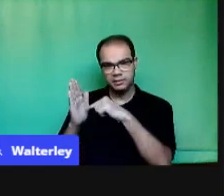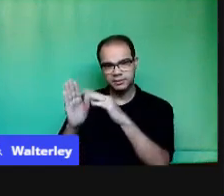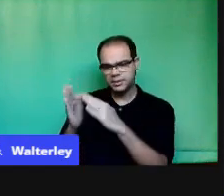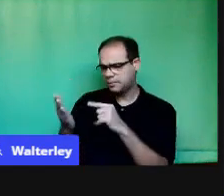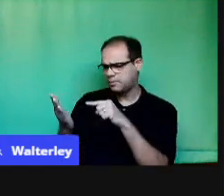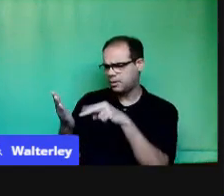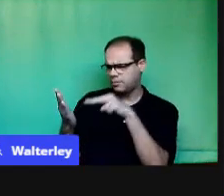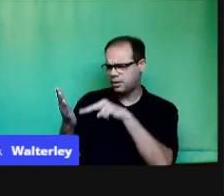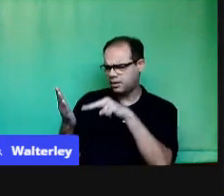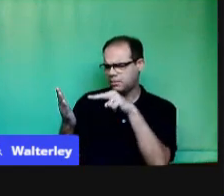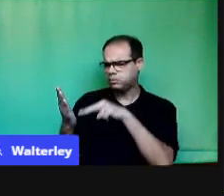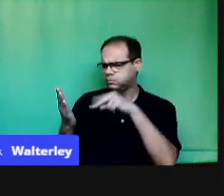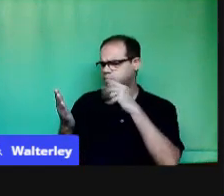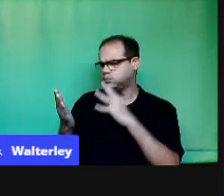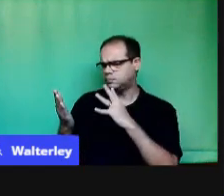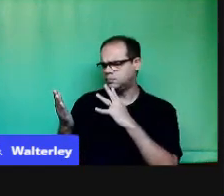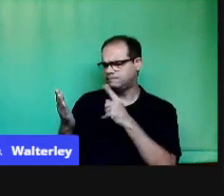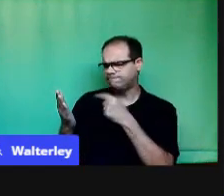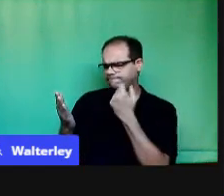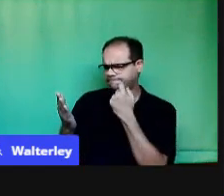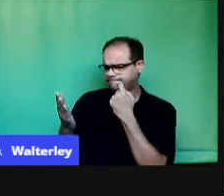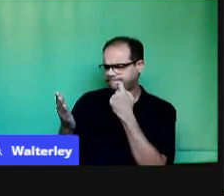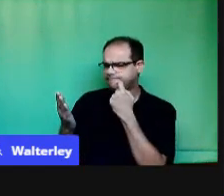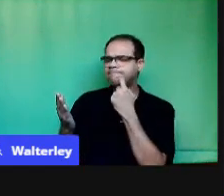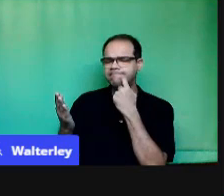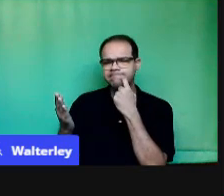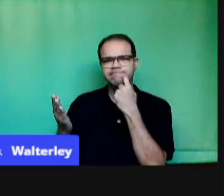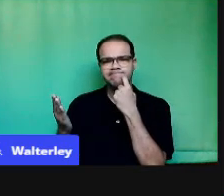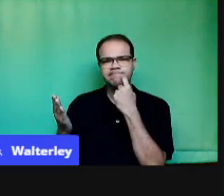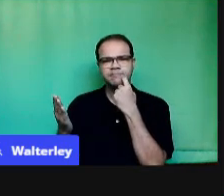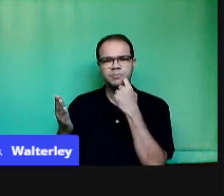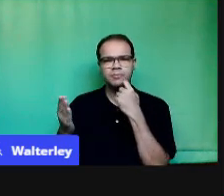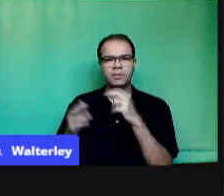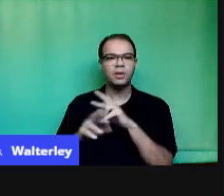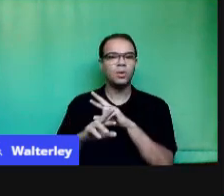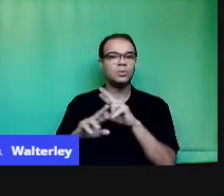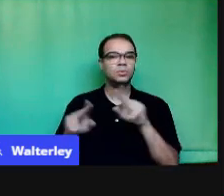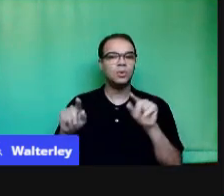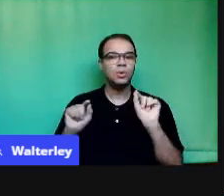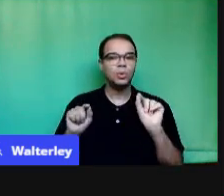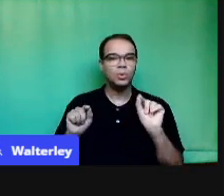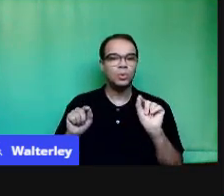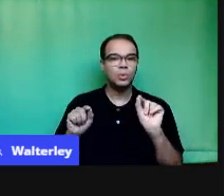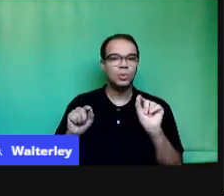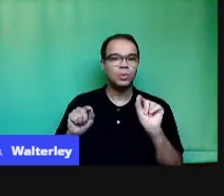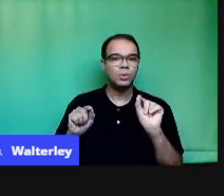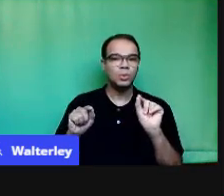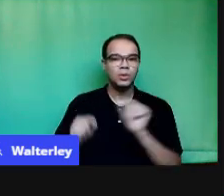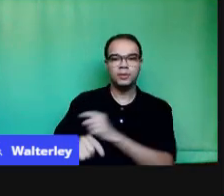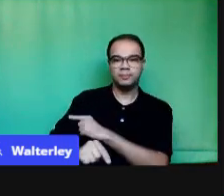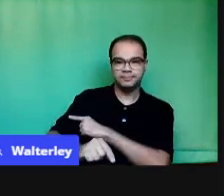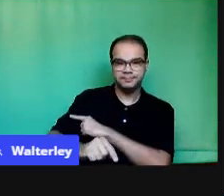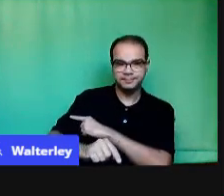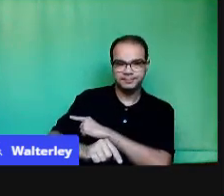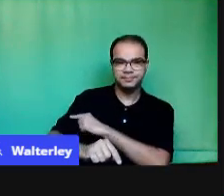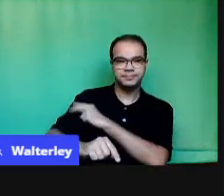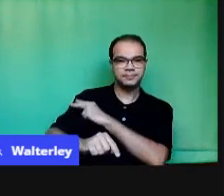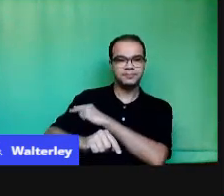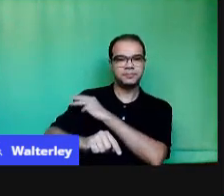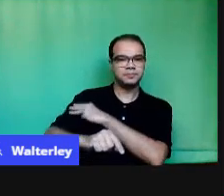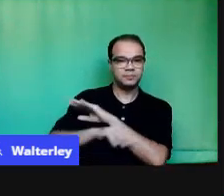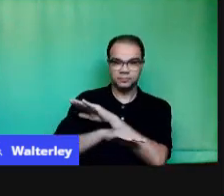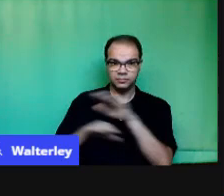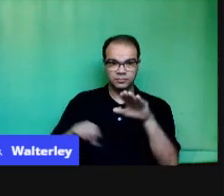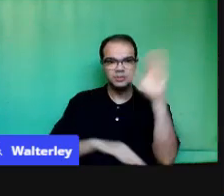chamar no contexto da biodiversidade geral, fica bastante restrita ao terceiro e ao segundo ano do ensino fundamental. Isso numa